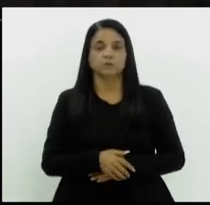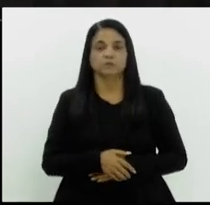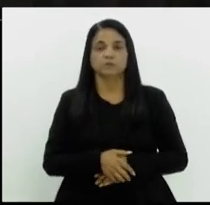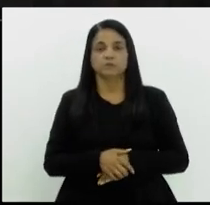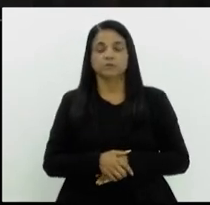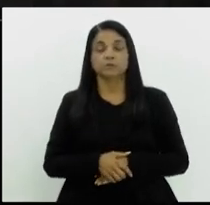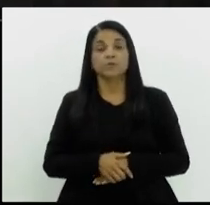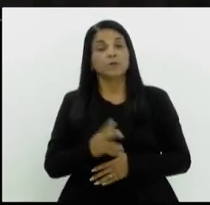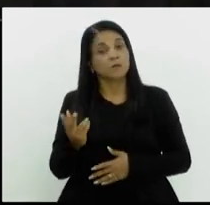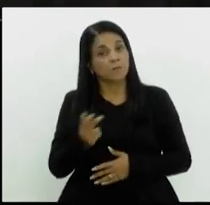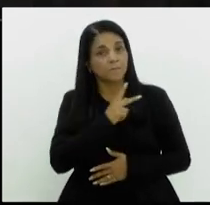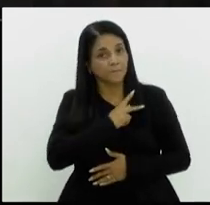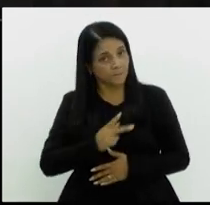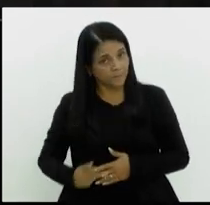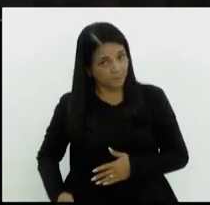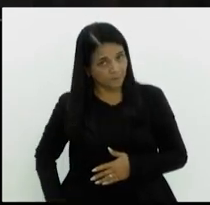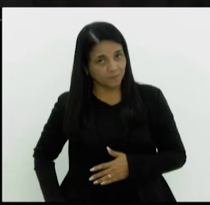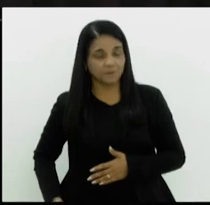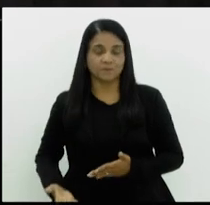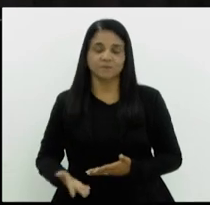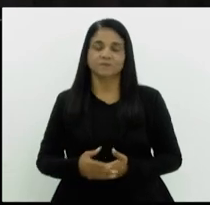E, senhor presidente,